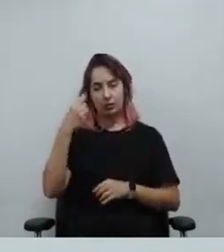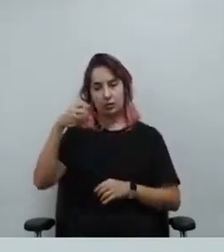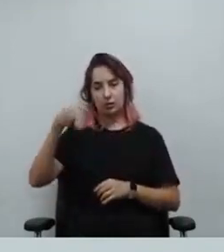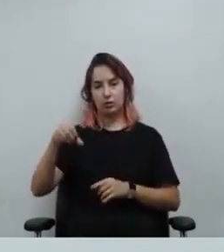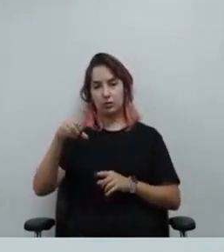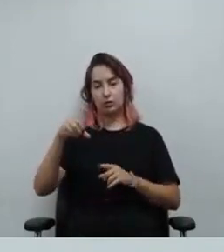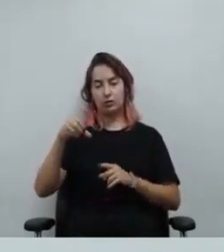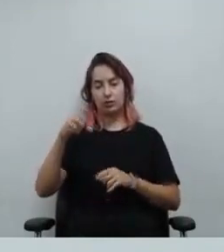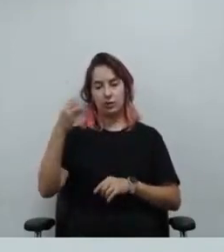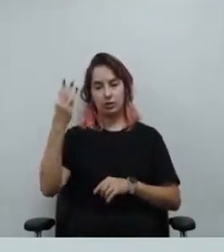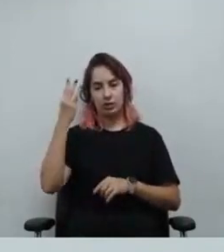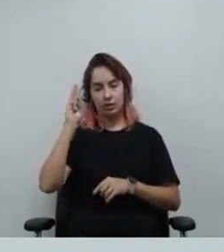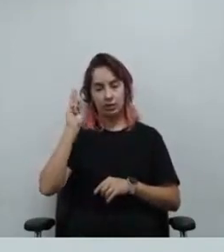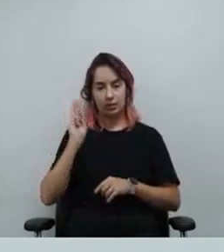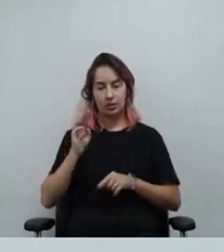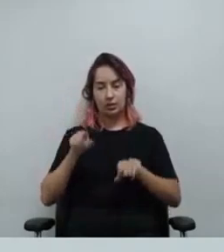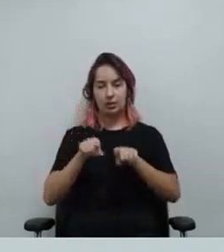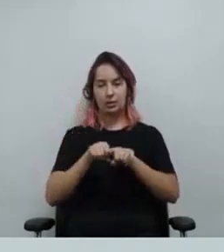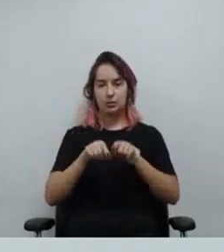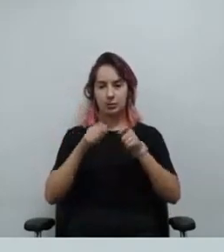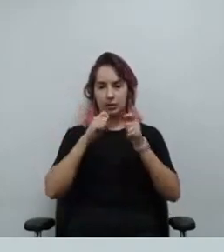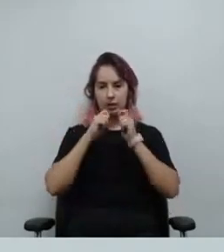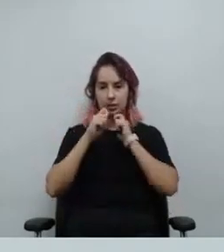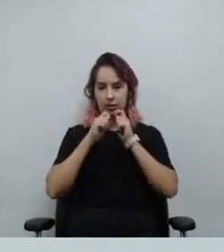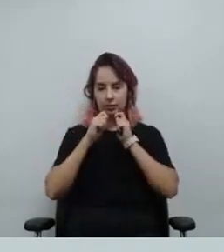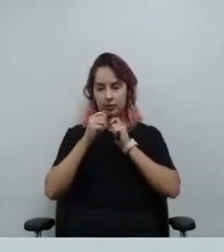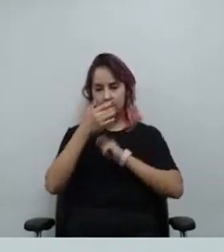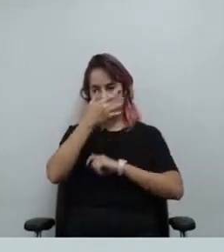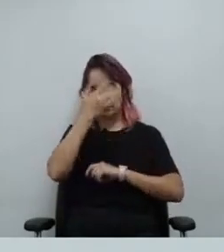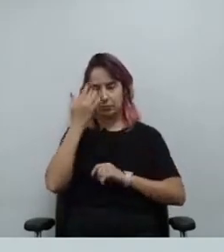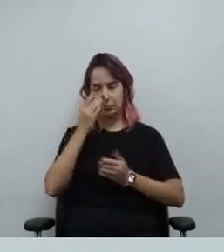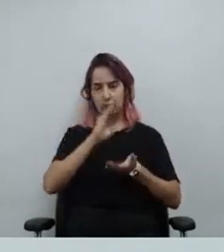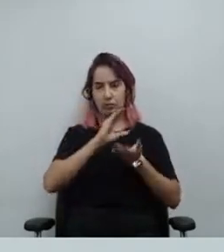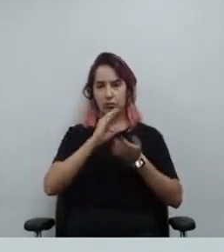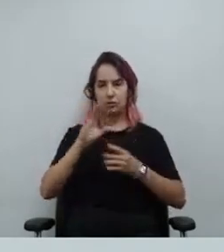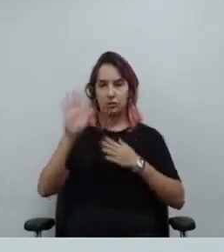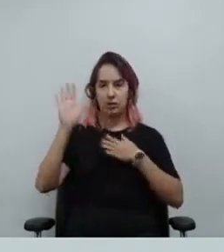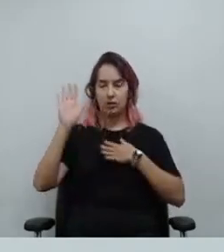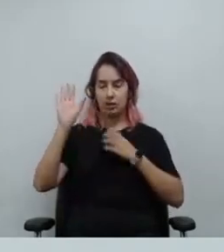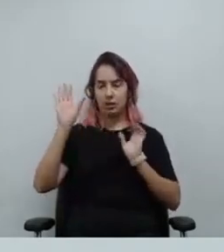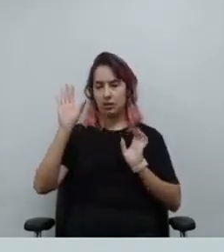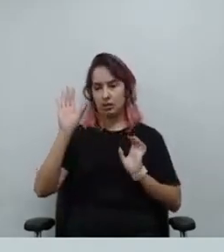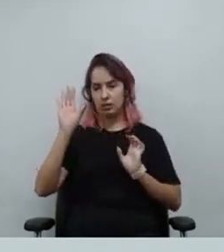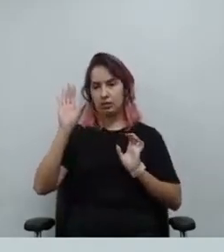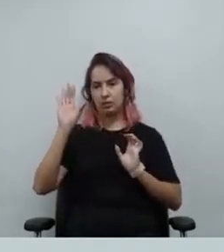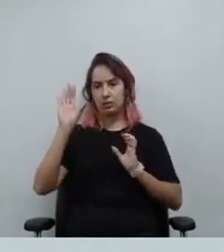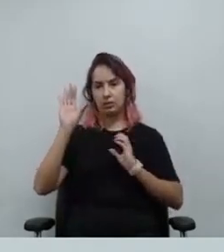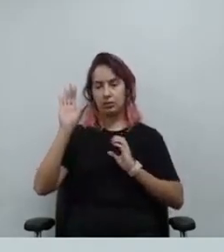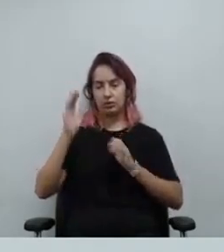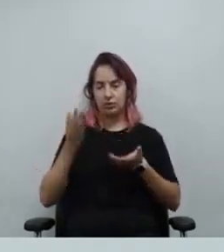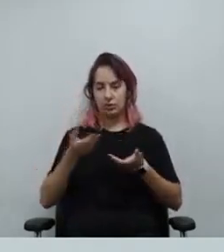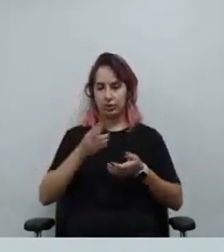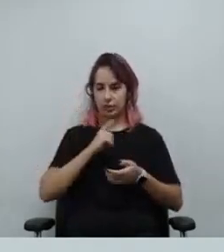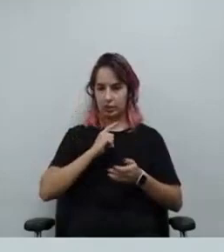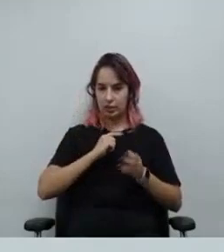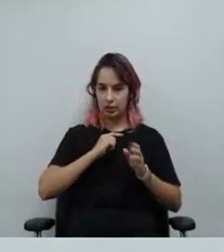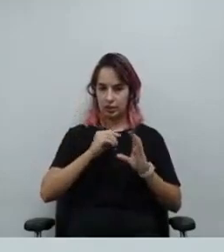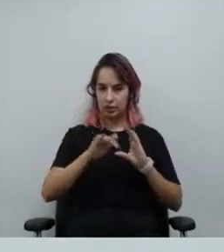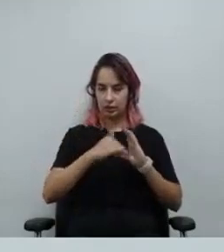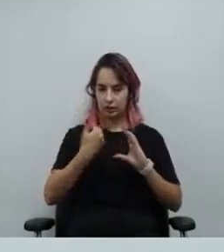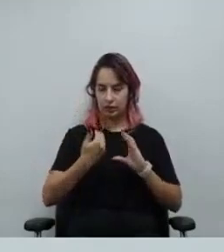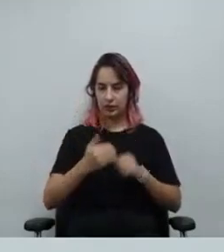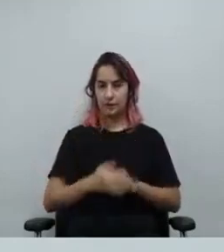relembrar que as entrevistas com os candidatos ao Conselho já foram disponibilizadas em nossas redes. E, por